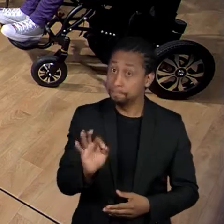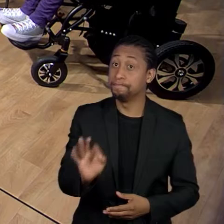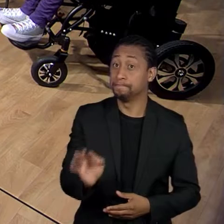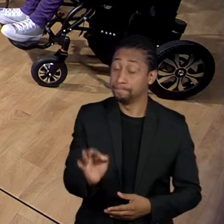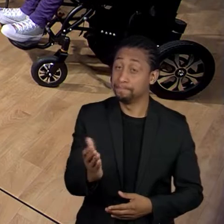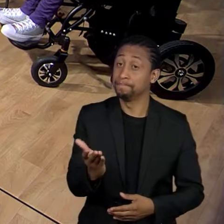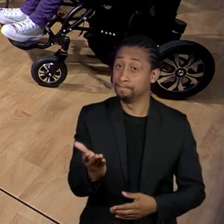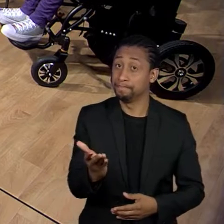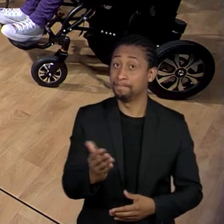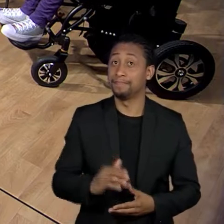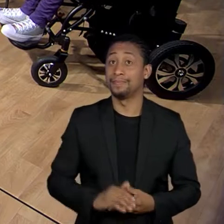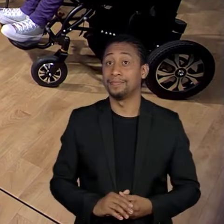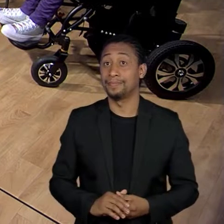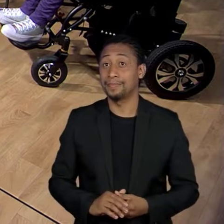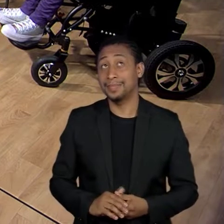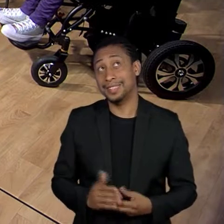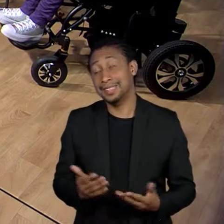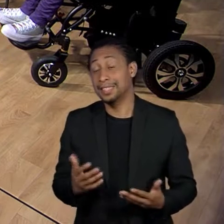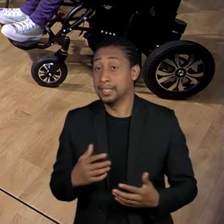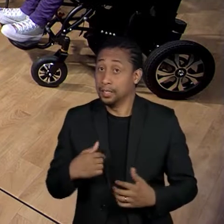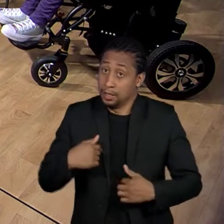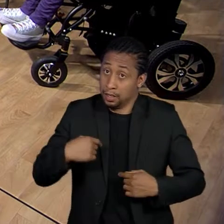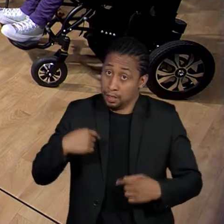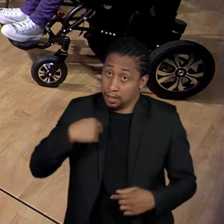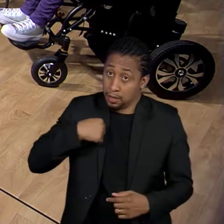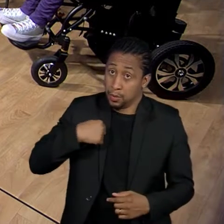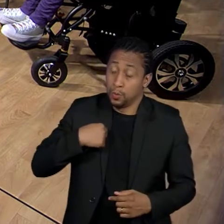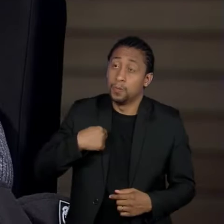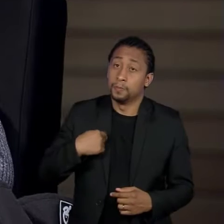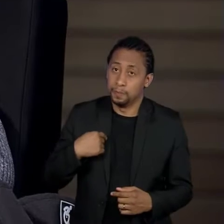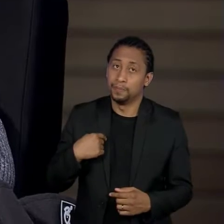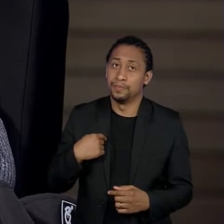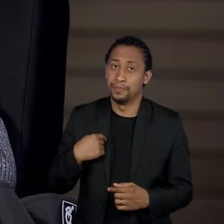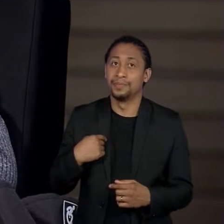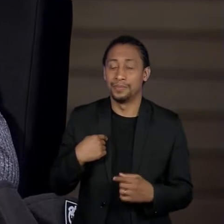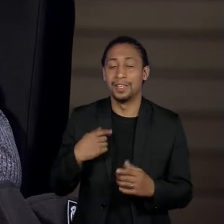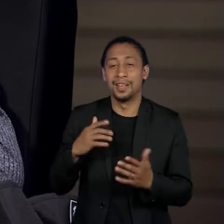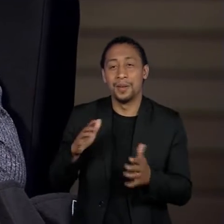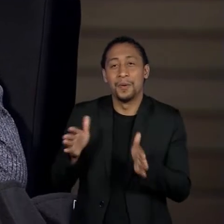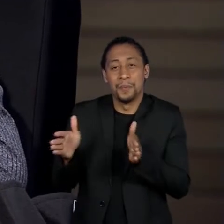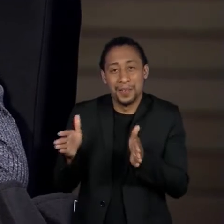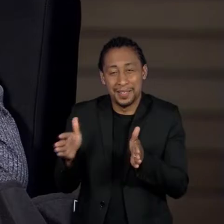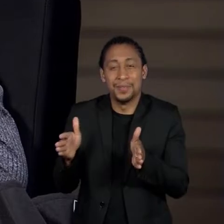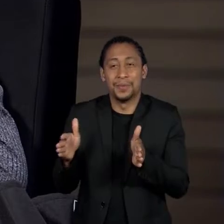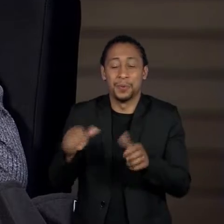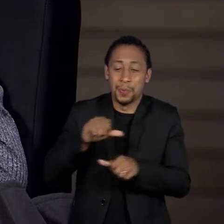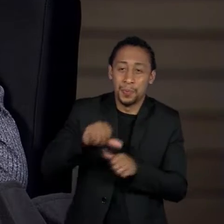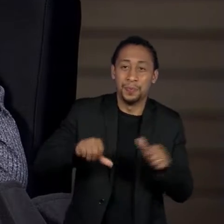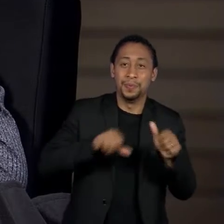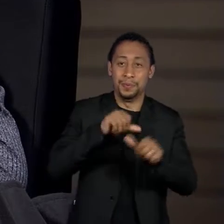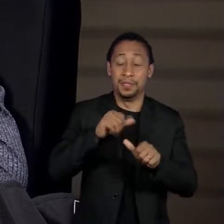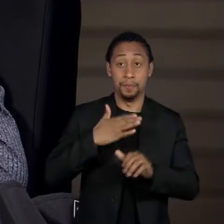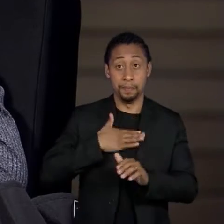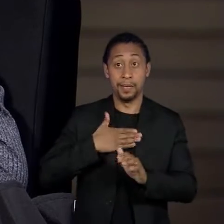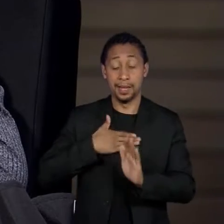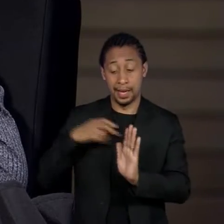assim. Eu tenho passado até por uma transição de cadeira de rodas